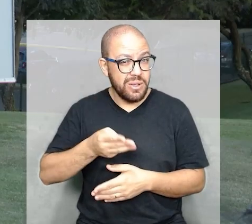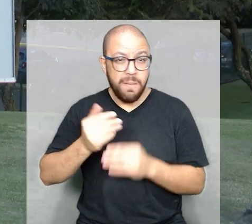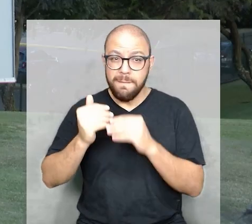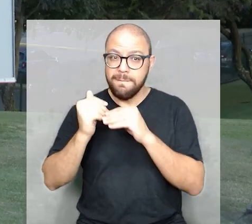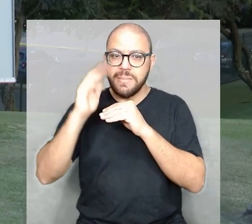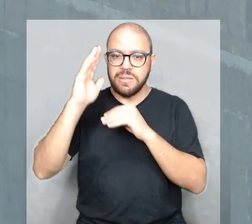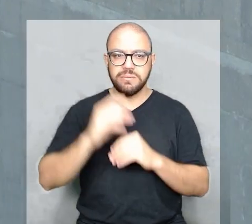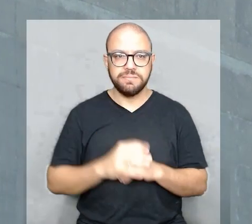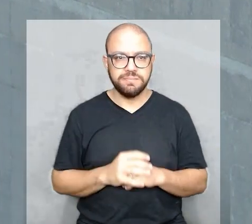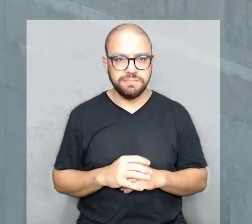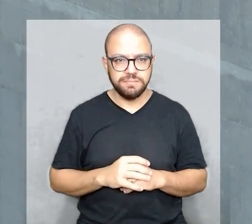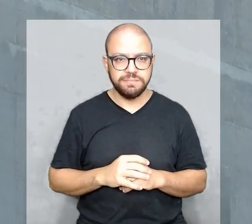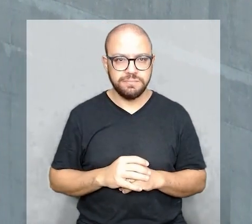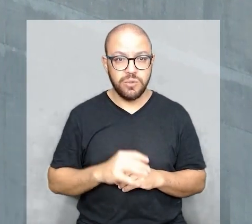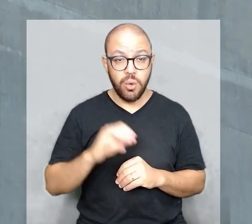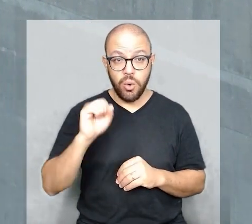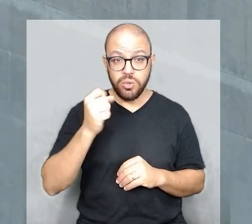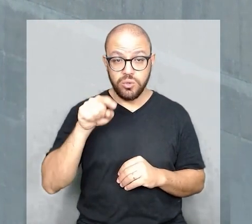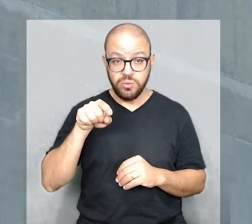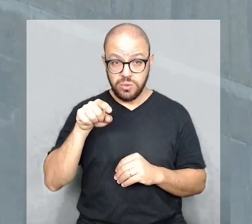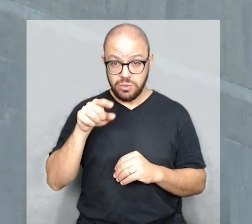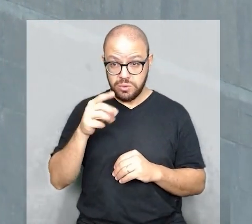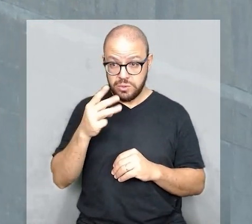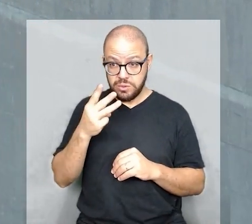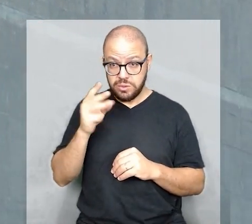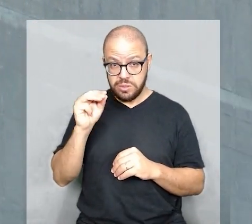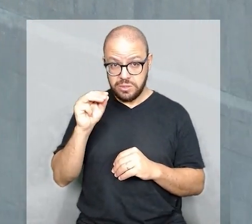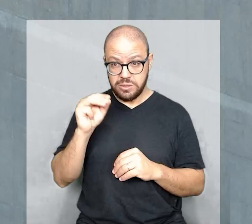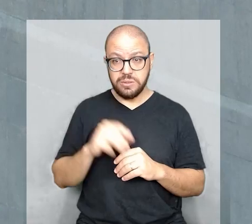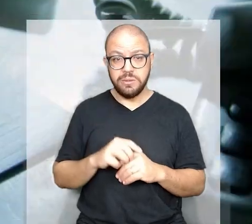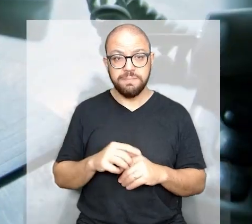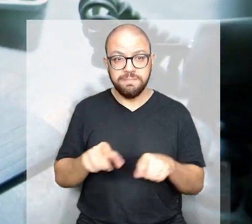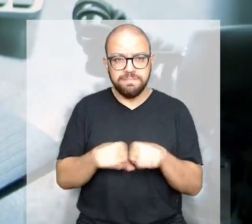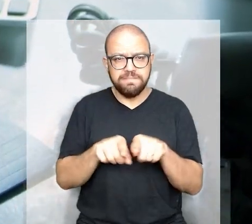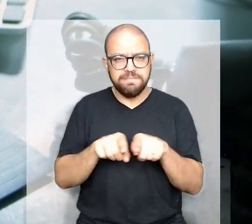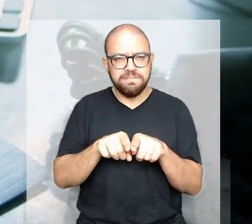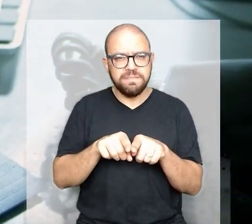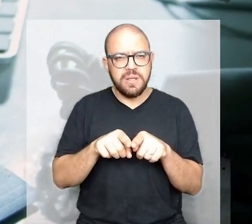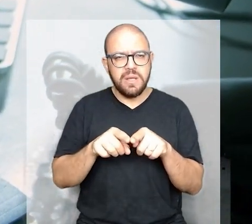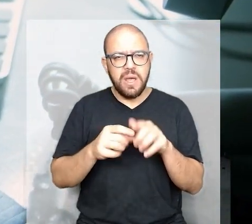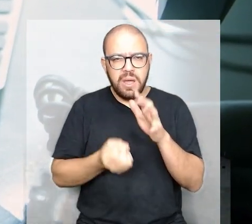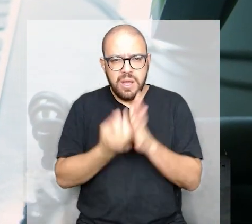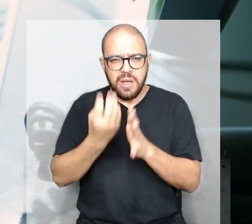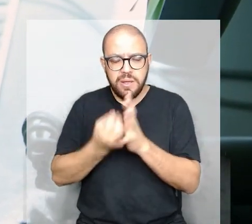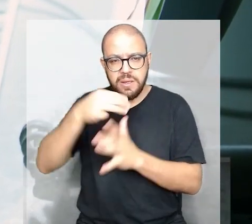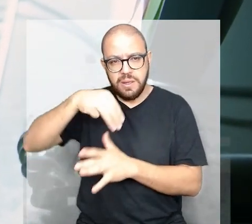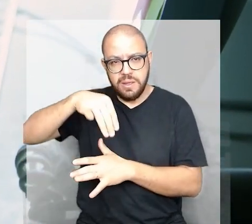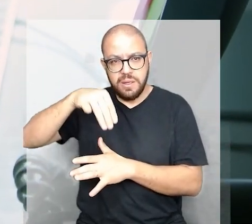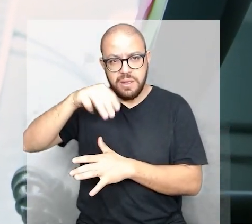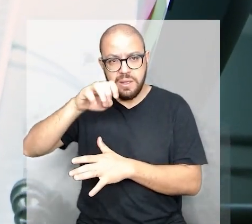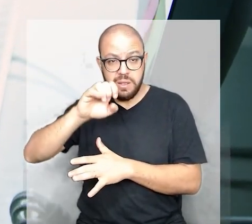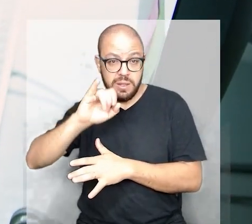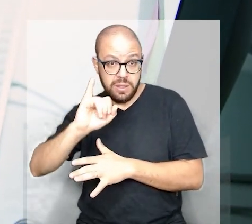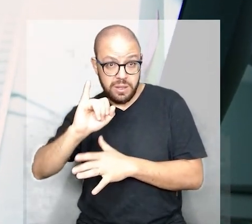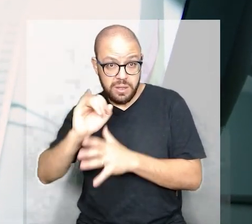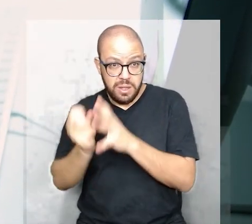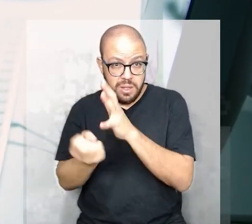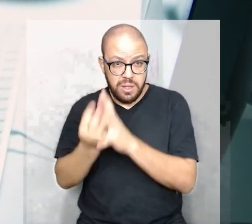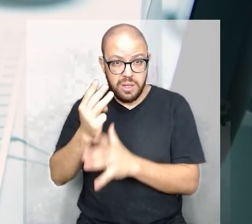vínculo empregatício, 8,3% de todos os processos novos. Já o número de MEIs explodiu, passando